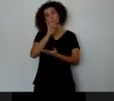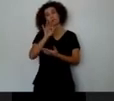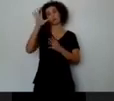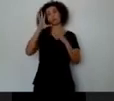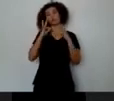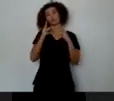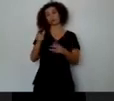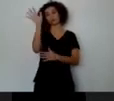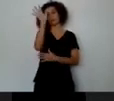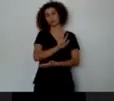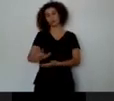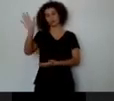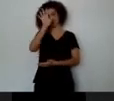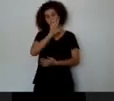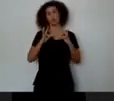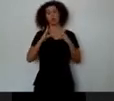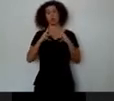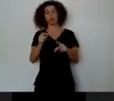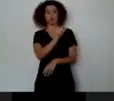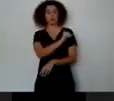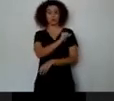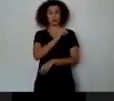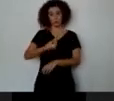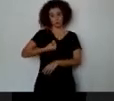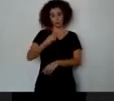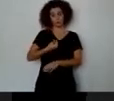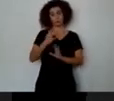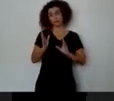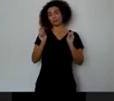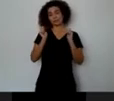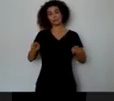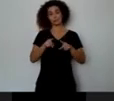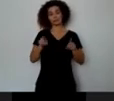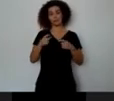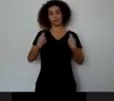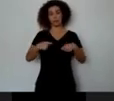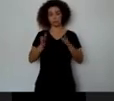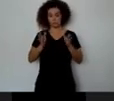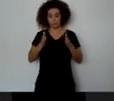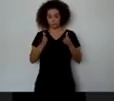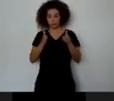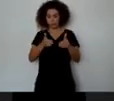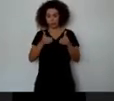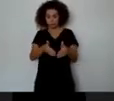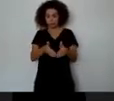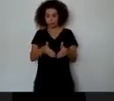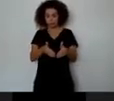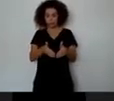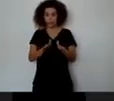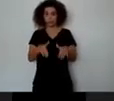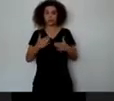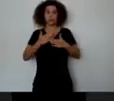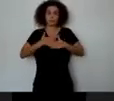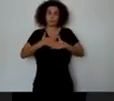Algo que todos os alunos pudessem participar. Só que como eu precisei fazer esses recortes, eu pensei que, diante da minha